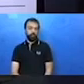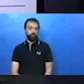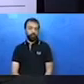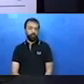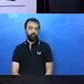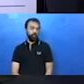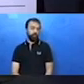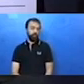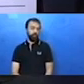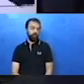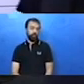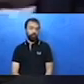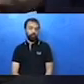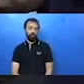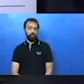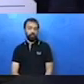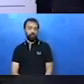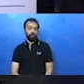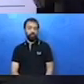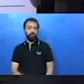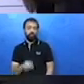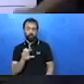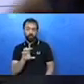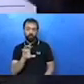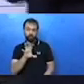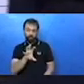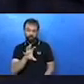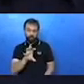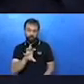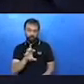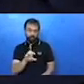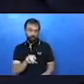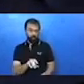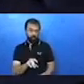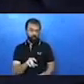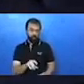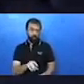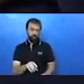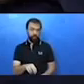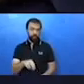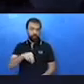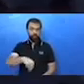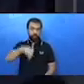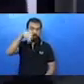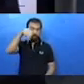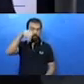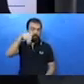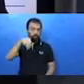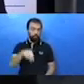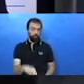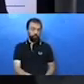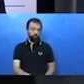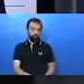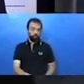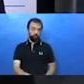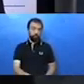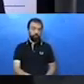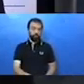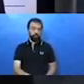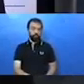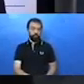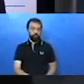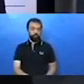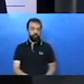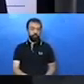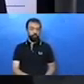nesse ponto e olha, a rosa dos ventos, indicado ao norte. Quando ela está indicada ao norte, ela